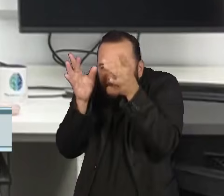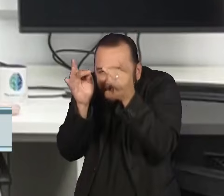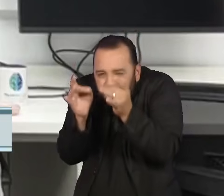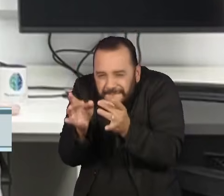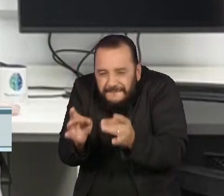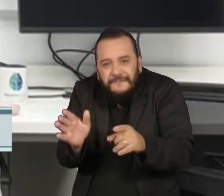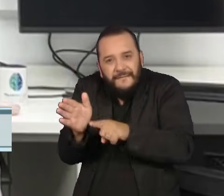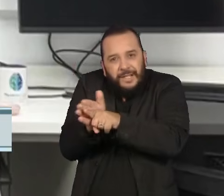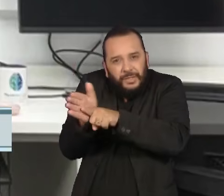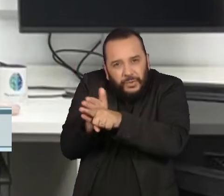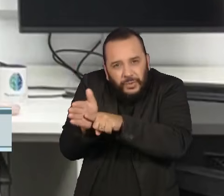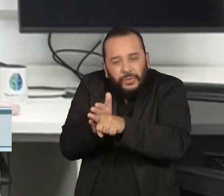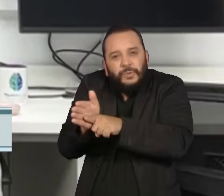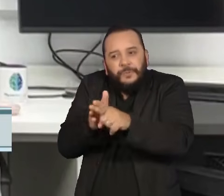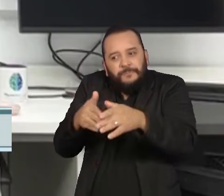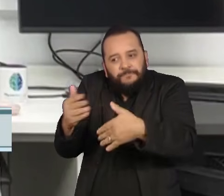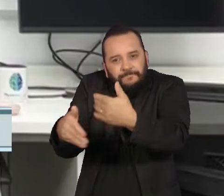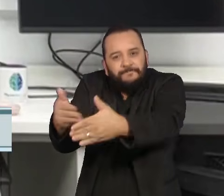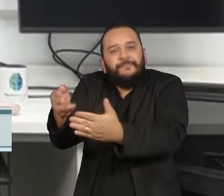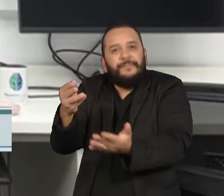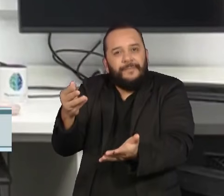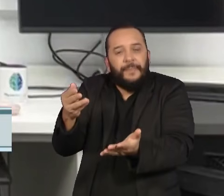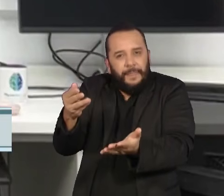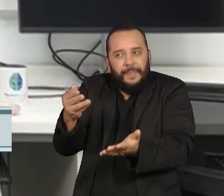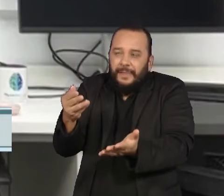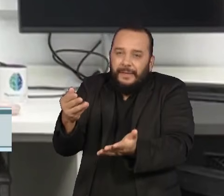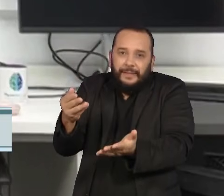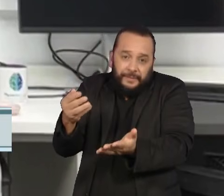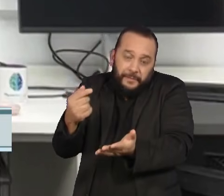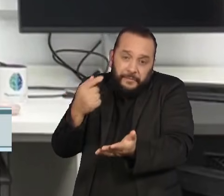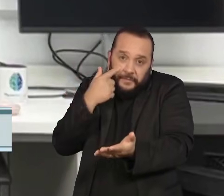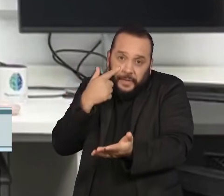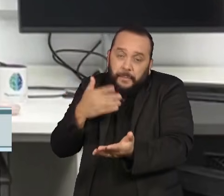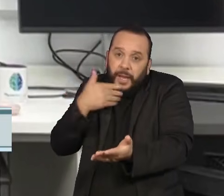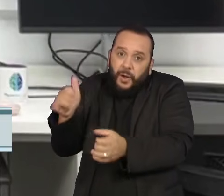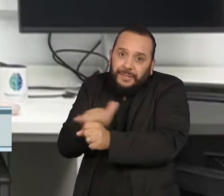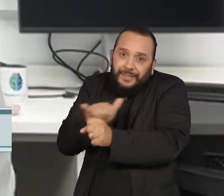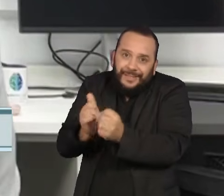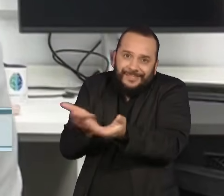estudos a posteriori que vão tentar encontrar melhores estratégias de tratamento.